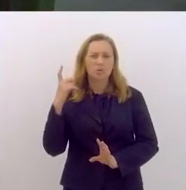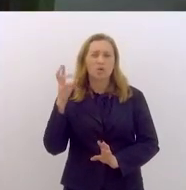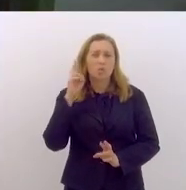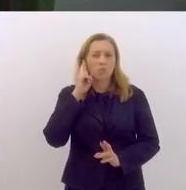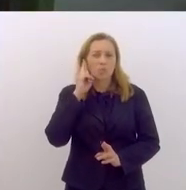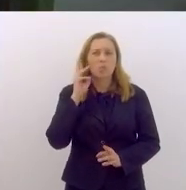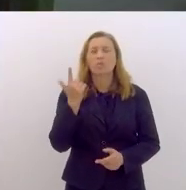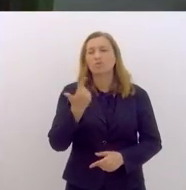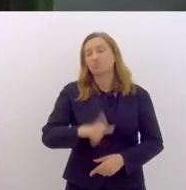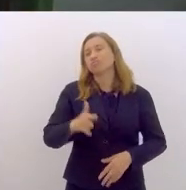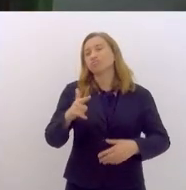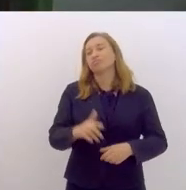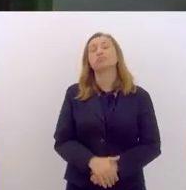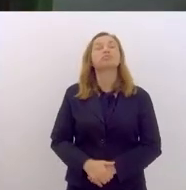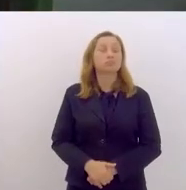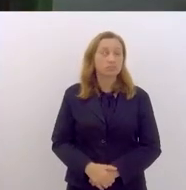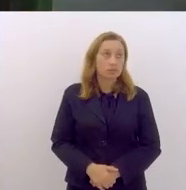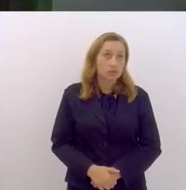Tá ruim,